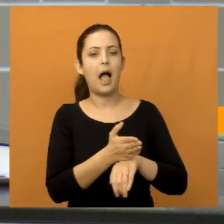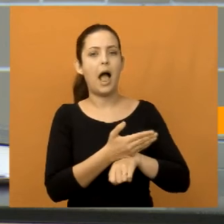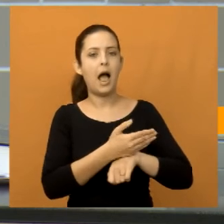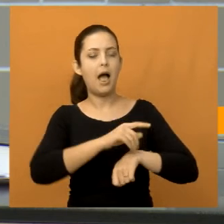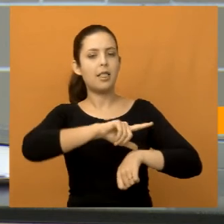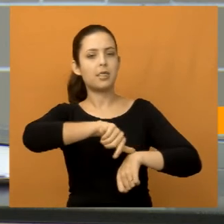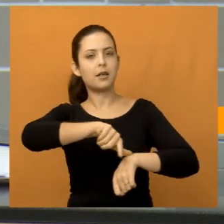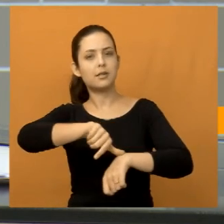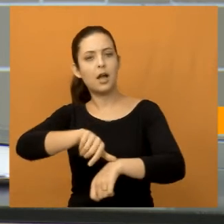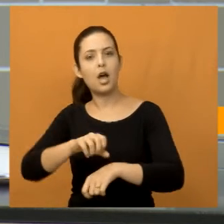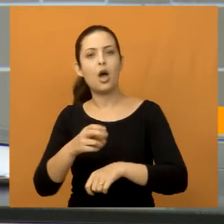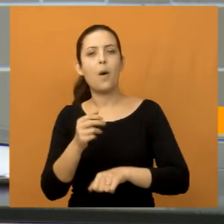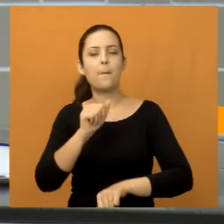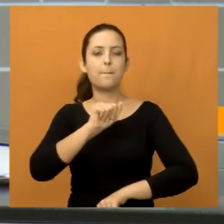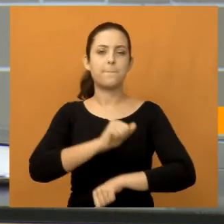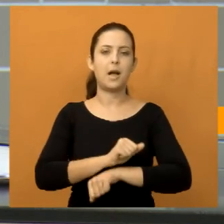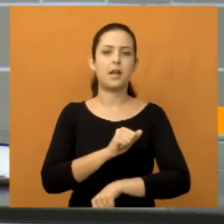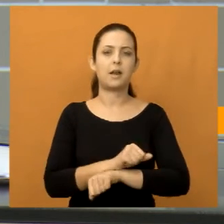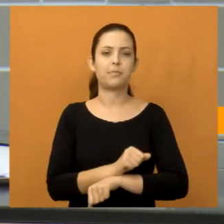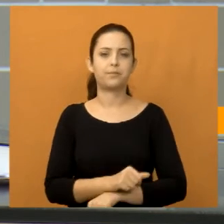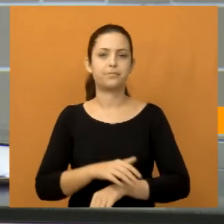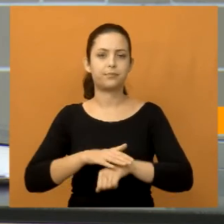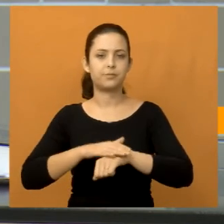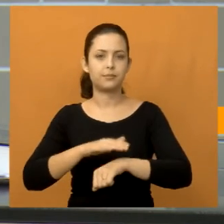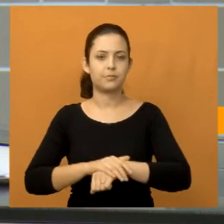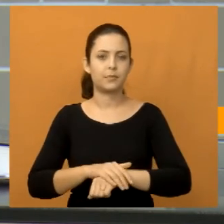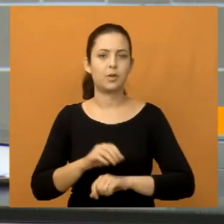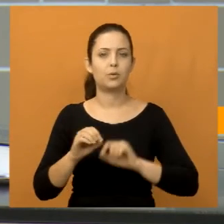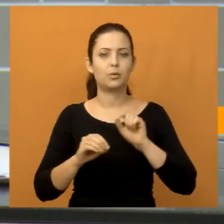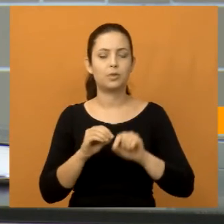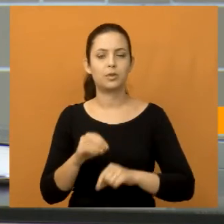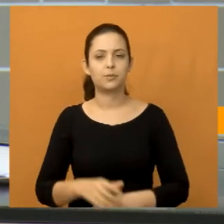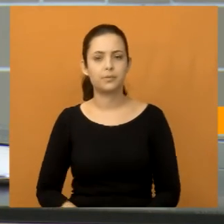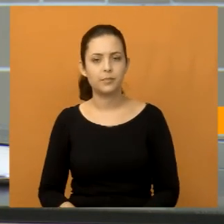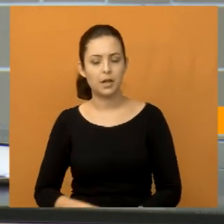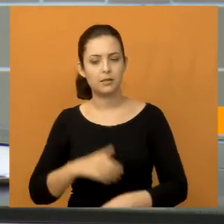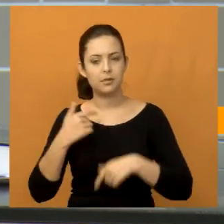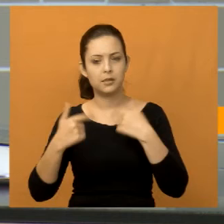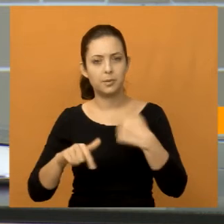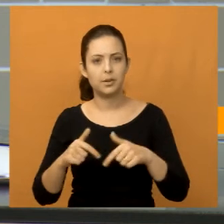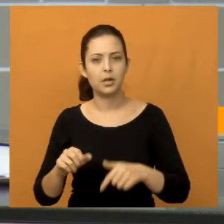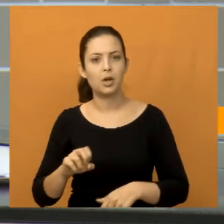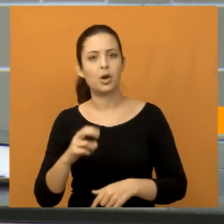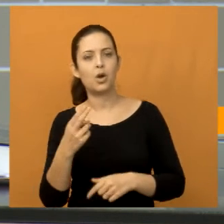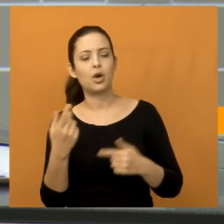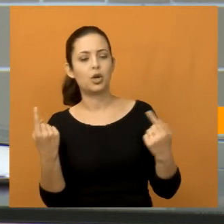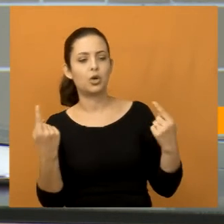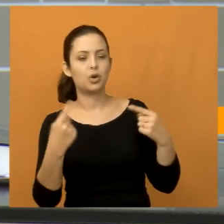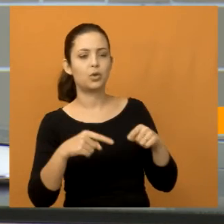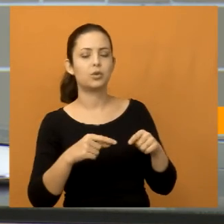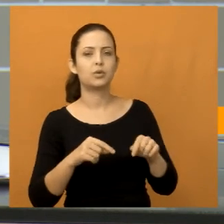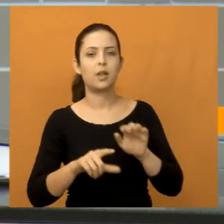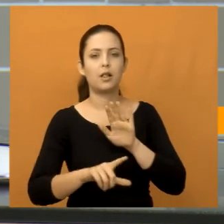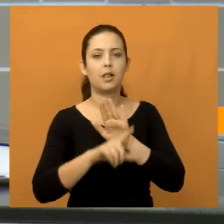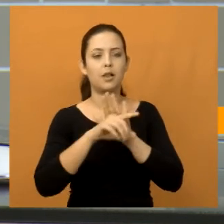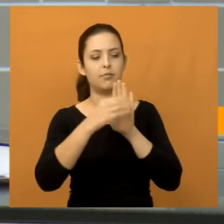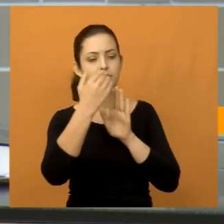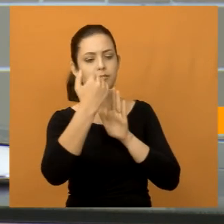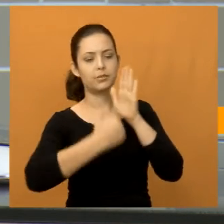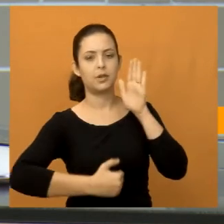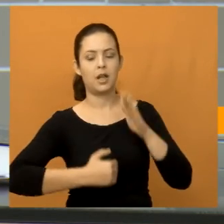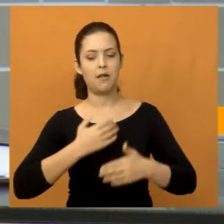ou deixar de praticar indevidamente ato de ofício ou praticá-lo contra a disposição expressa de lei